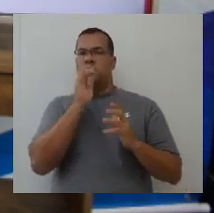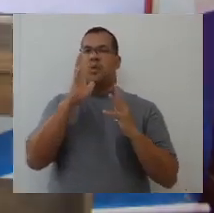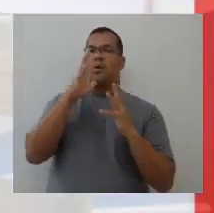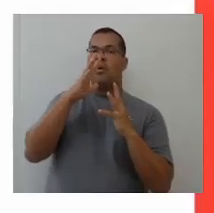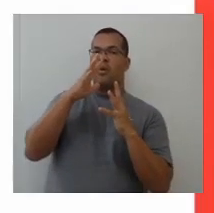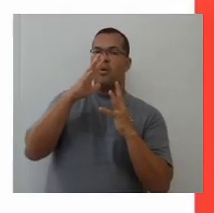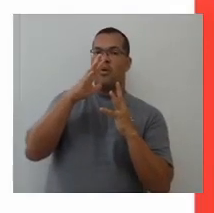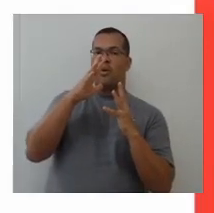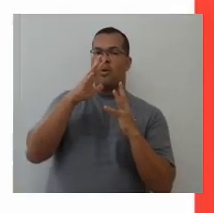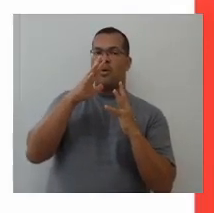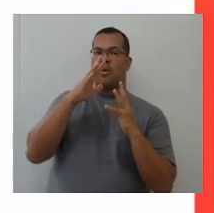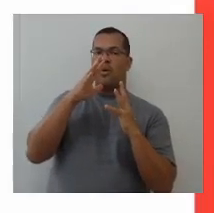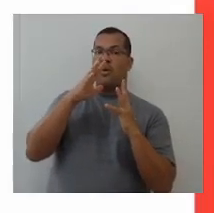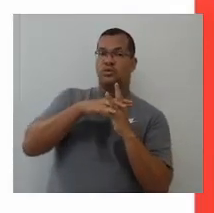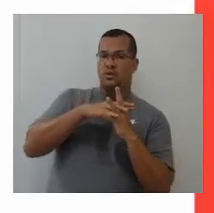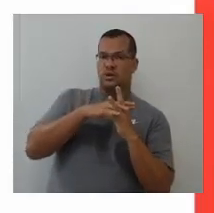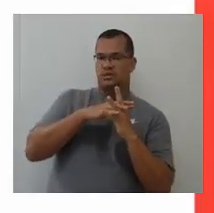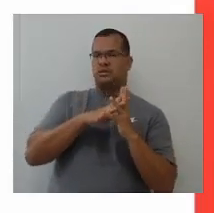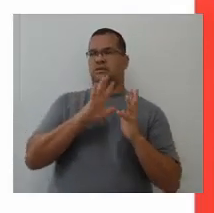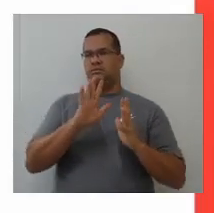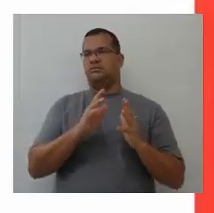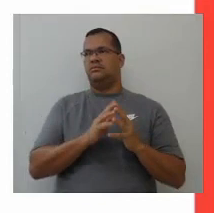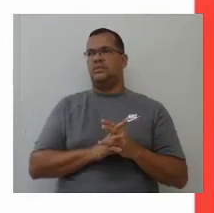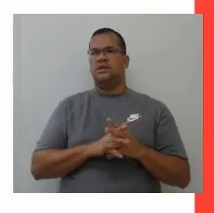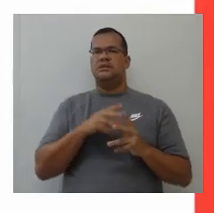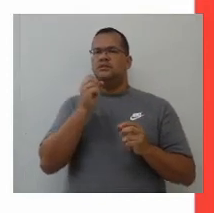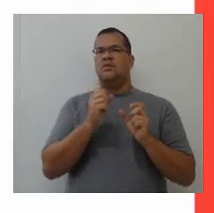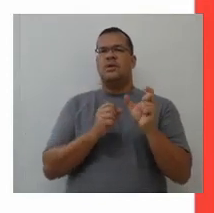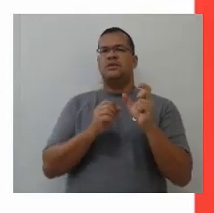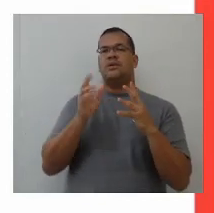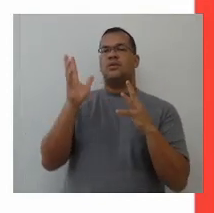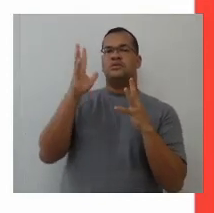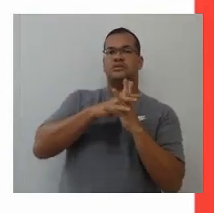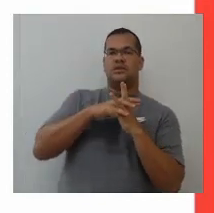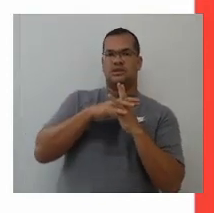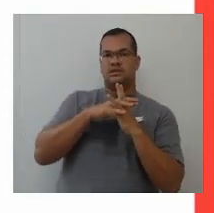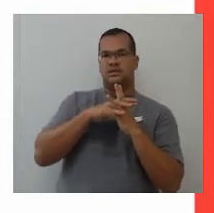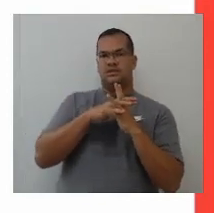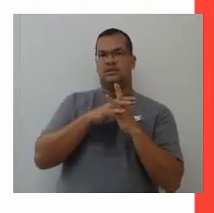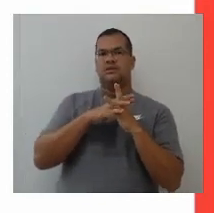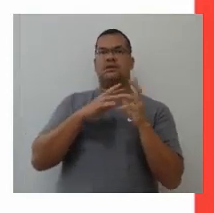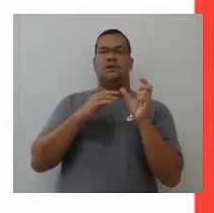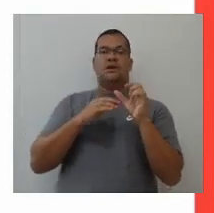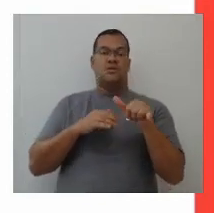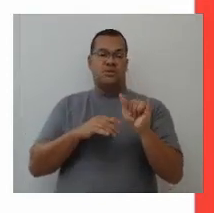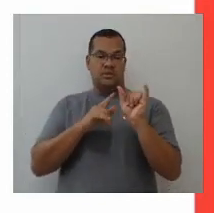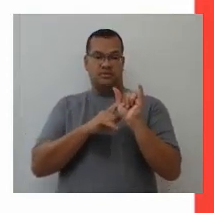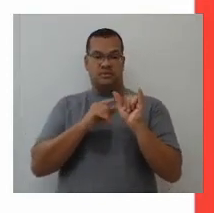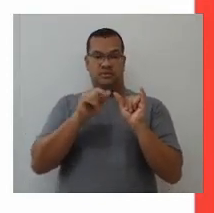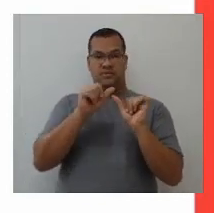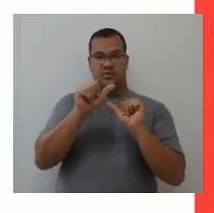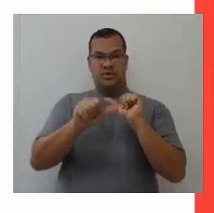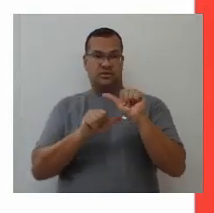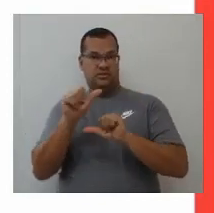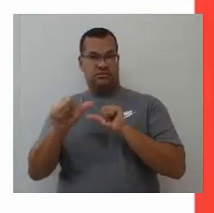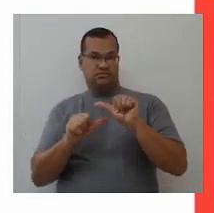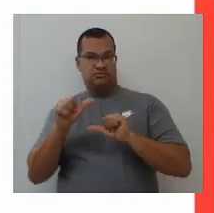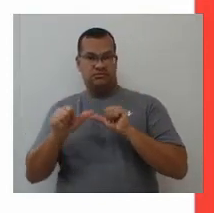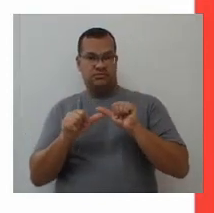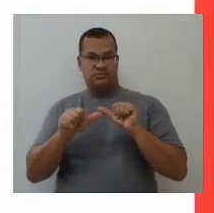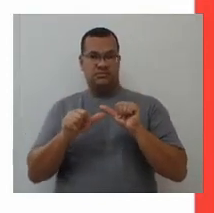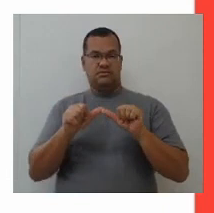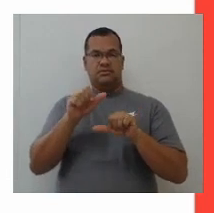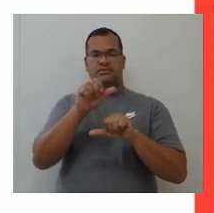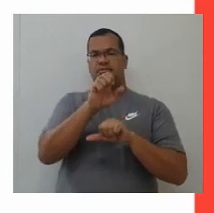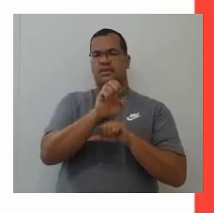slides, se for uma consoante antes do Y, ele vai ser trocado. O Y vai ser substituído pela letra I e eu vou adicionar